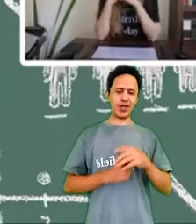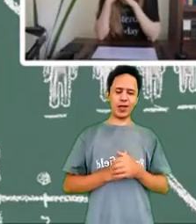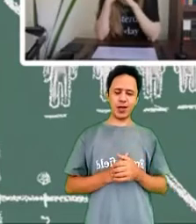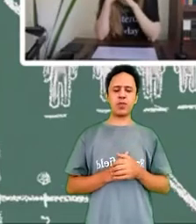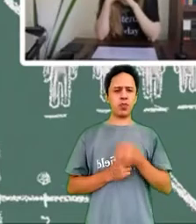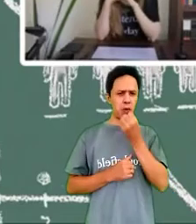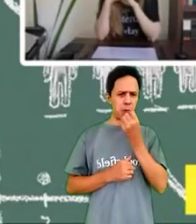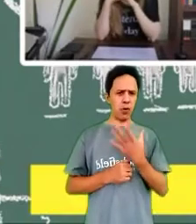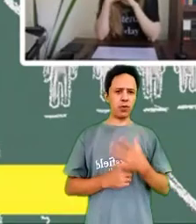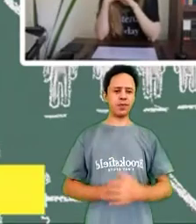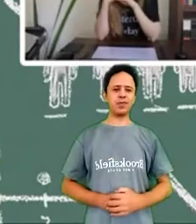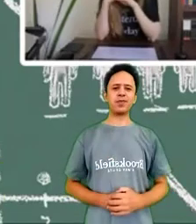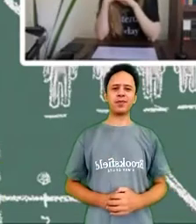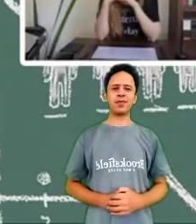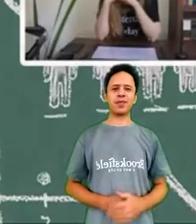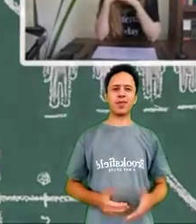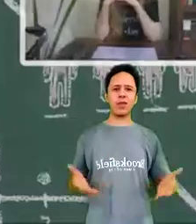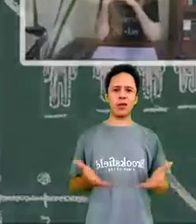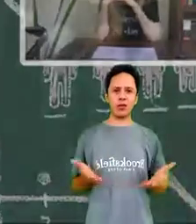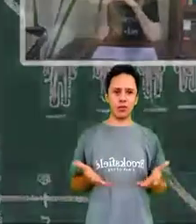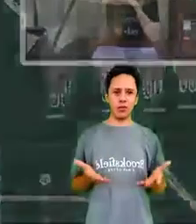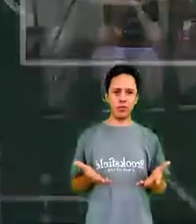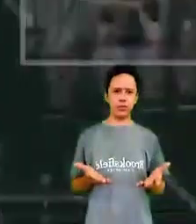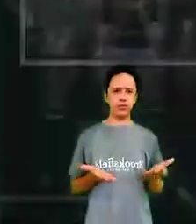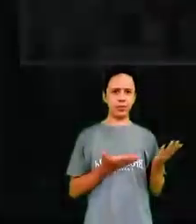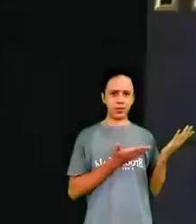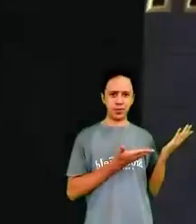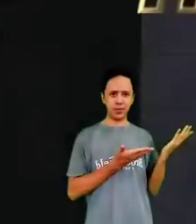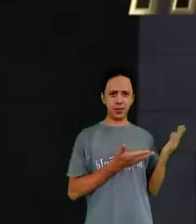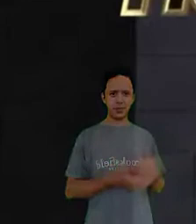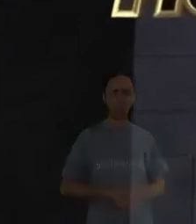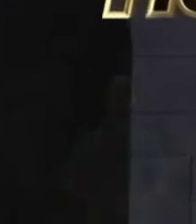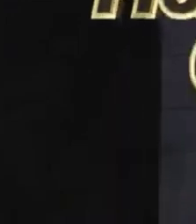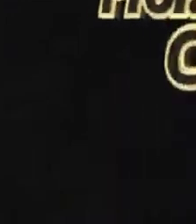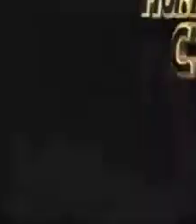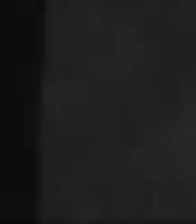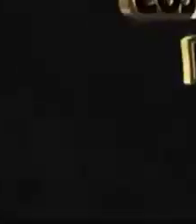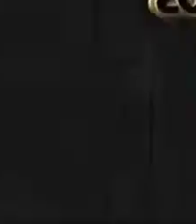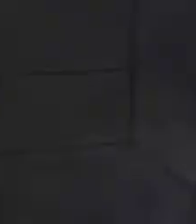que eu garanto que a coisa é boa. Agora, vamos pro vídeo.